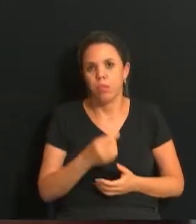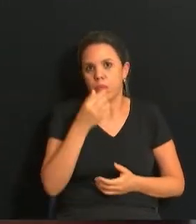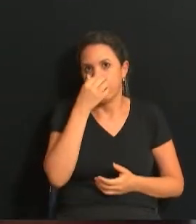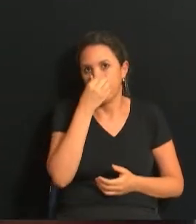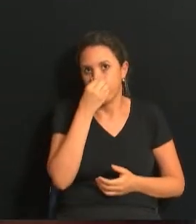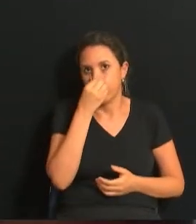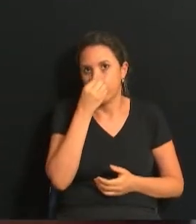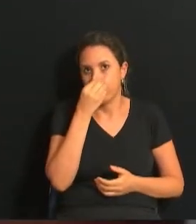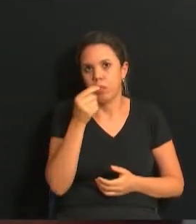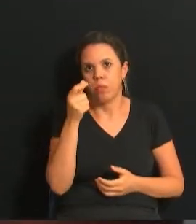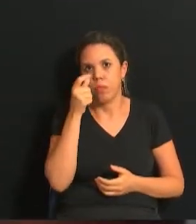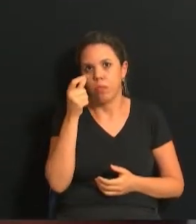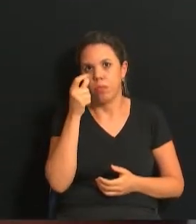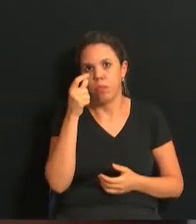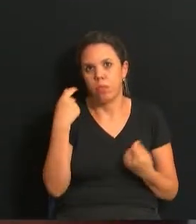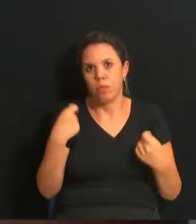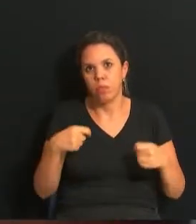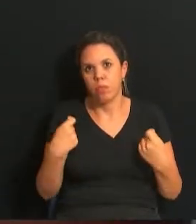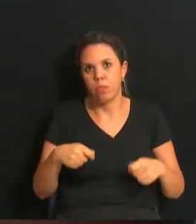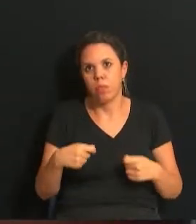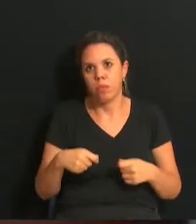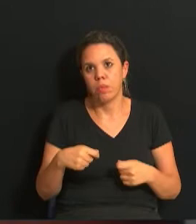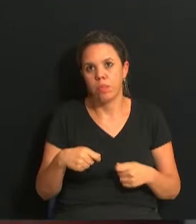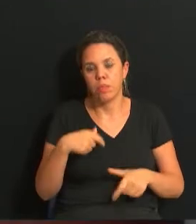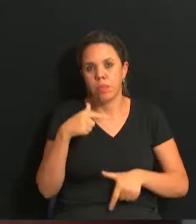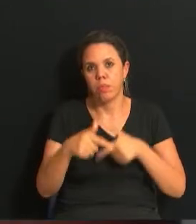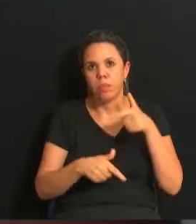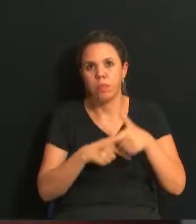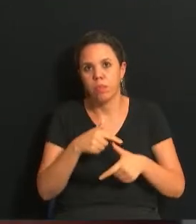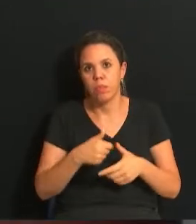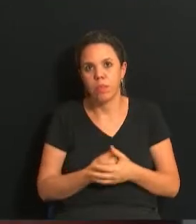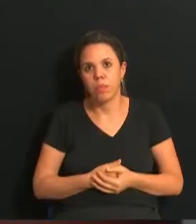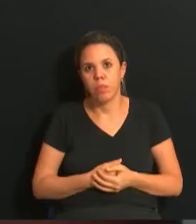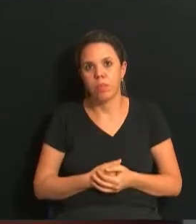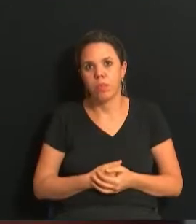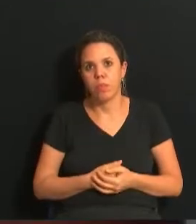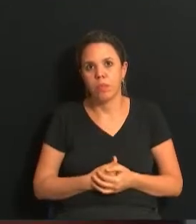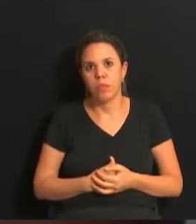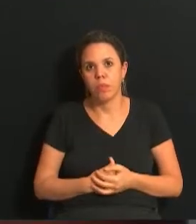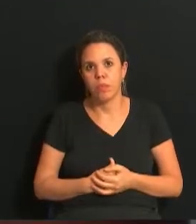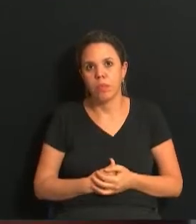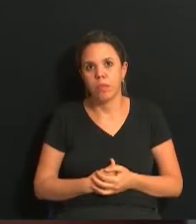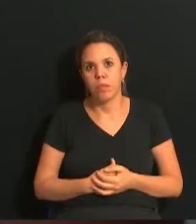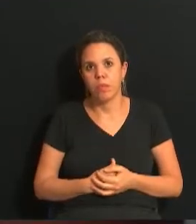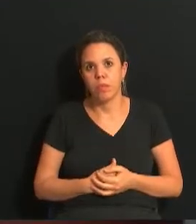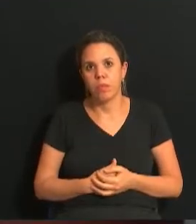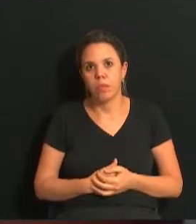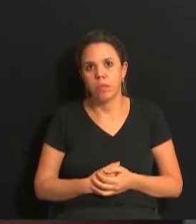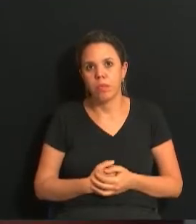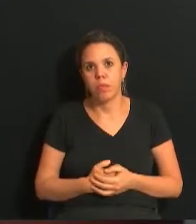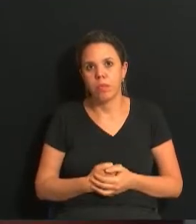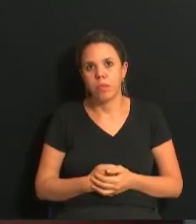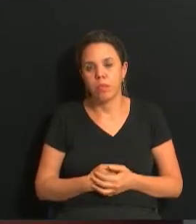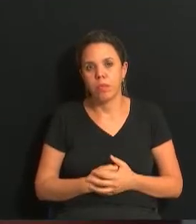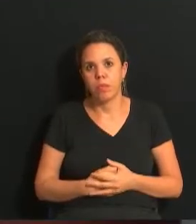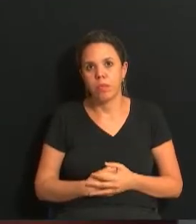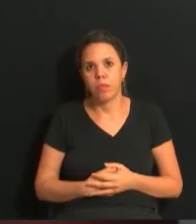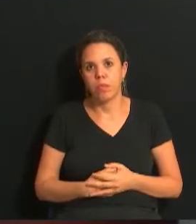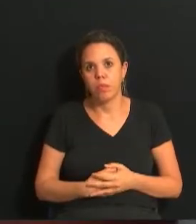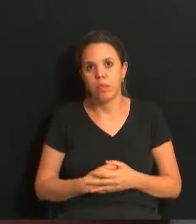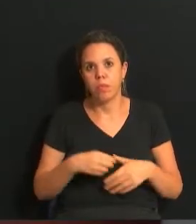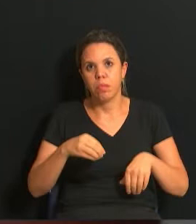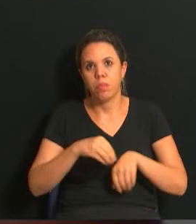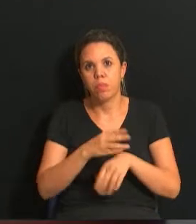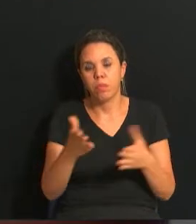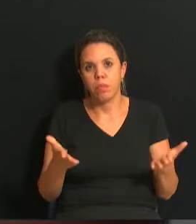eu vejo o quanto a gente precisa ainda trabalhar nisso, o quanto a gente precisa, né, trazer isso